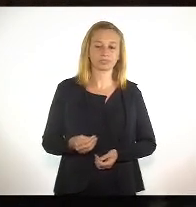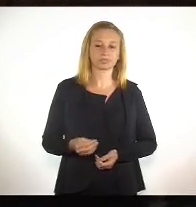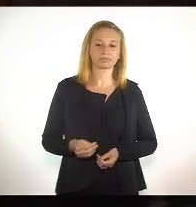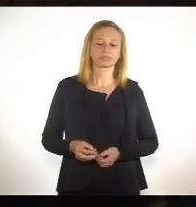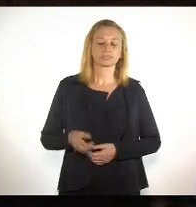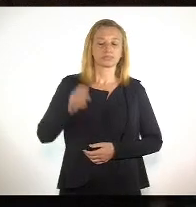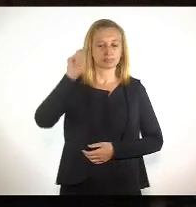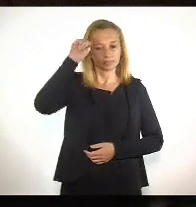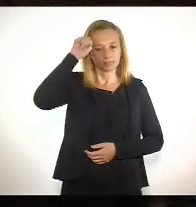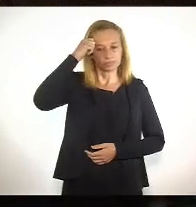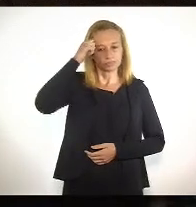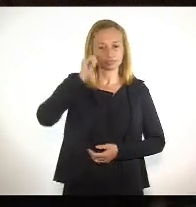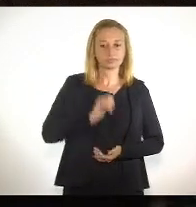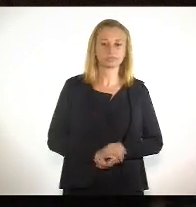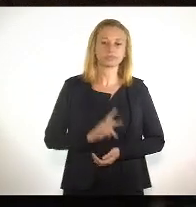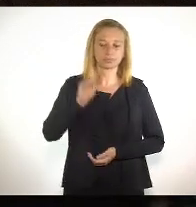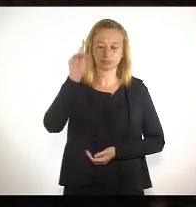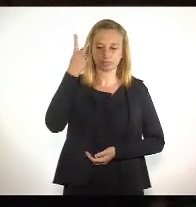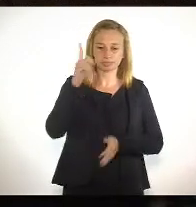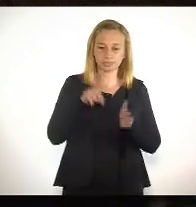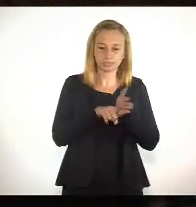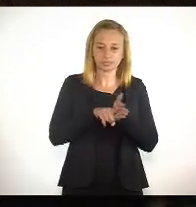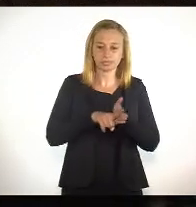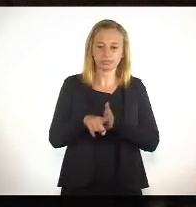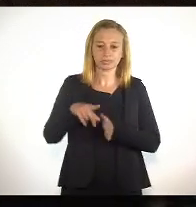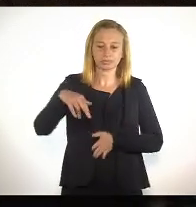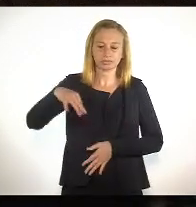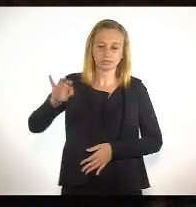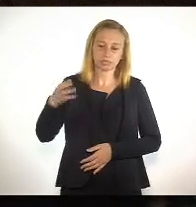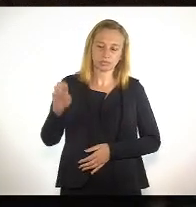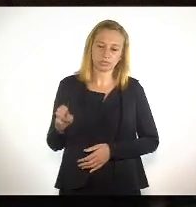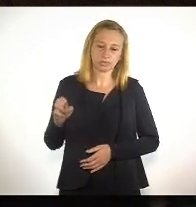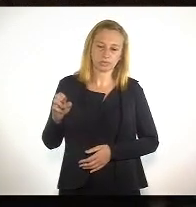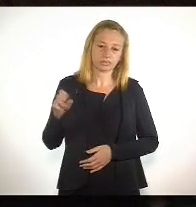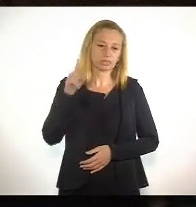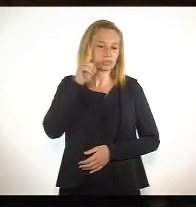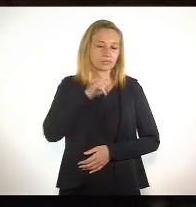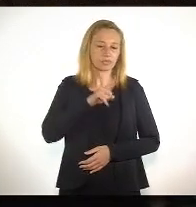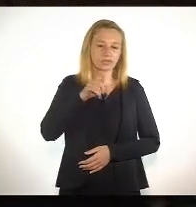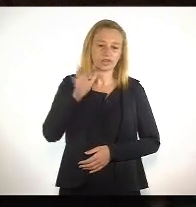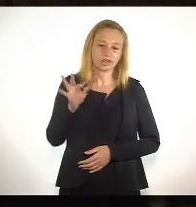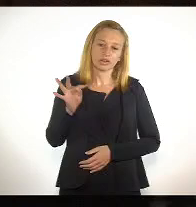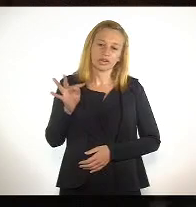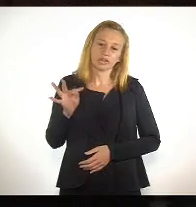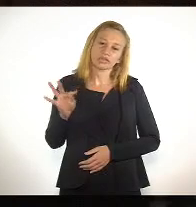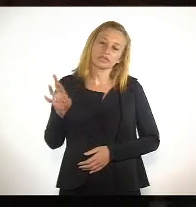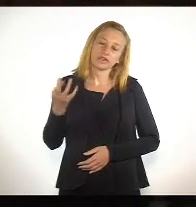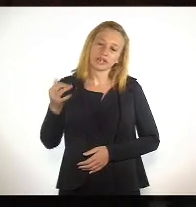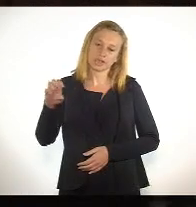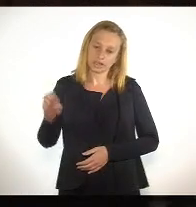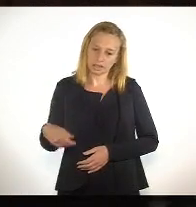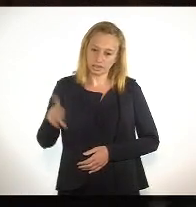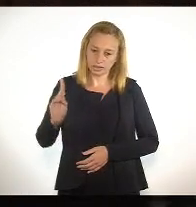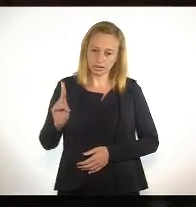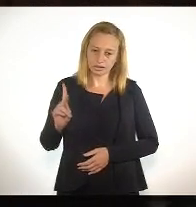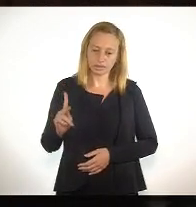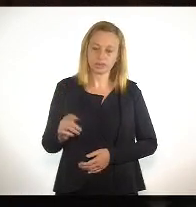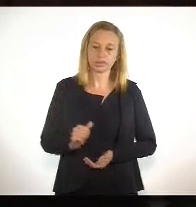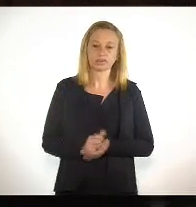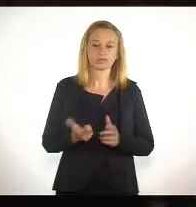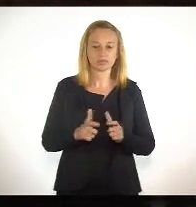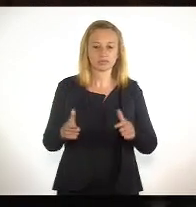acordo com o historiador norte-americano Frank McCain, que é um grande